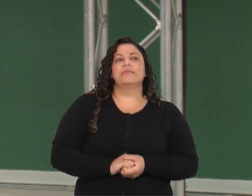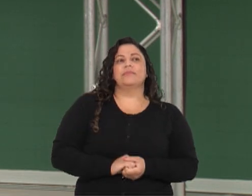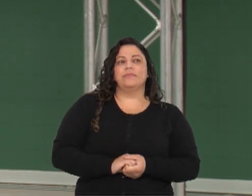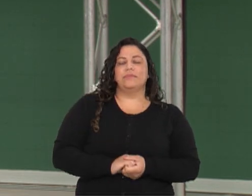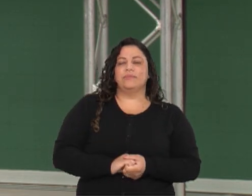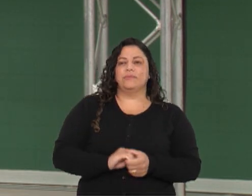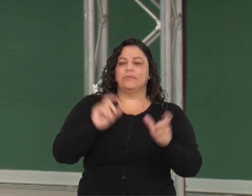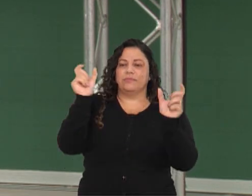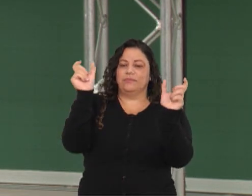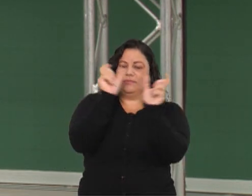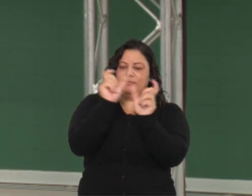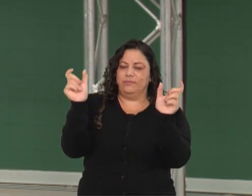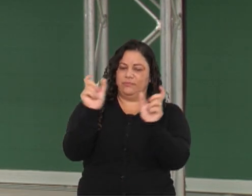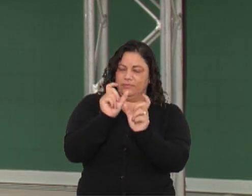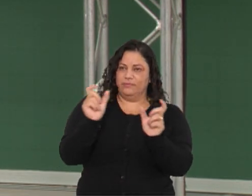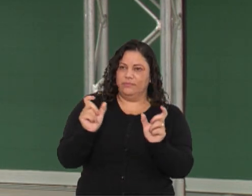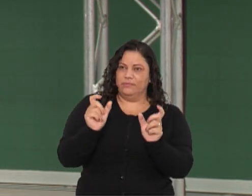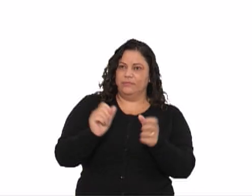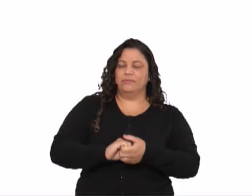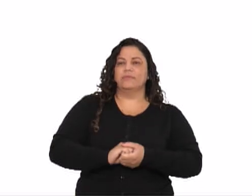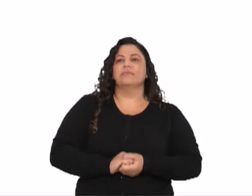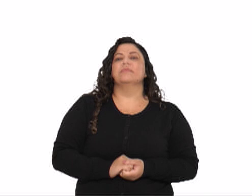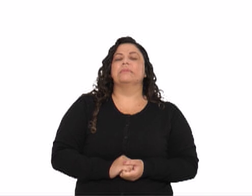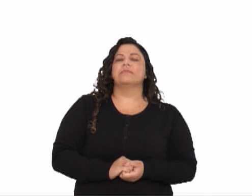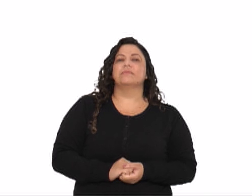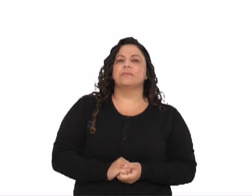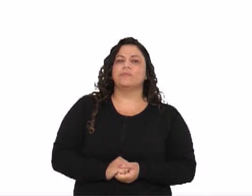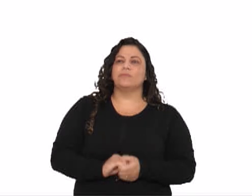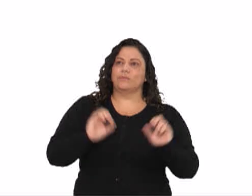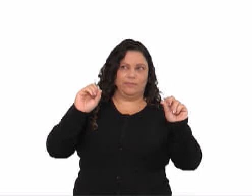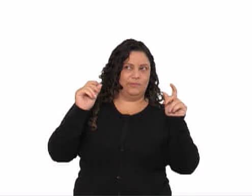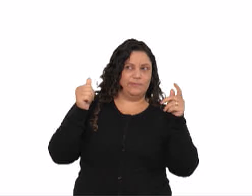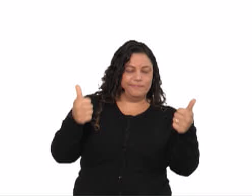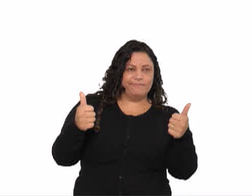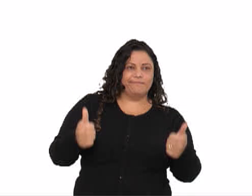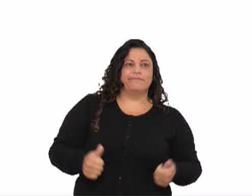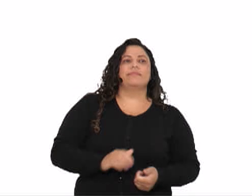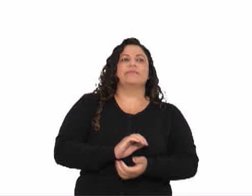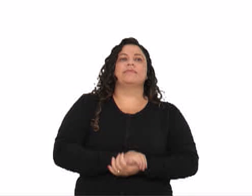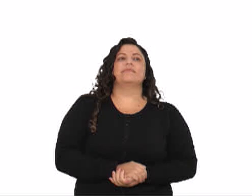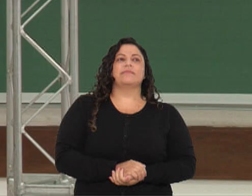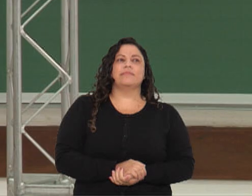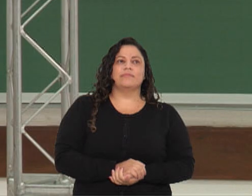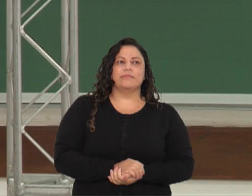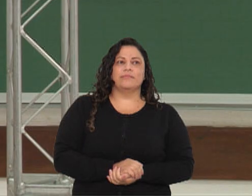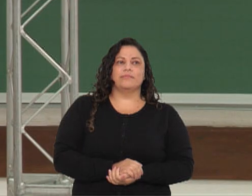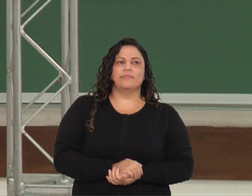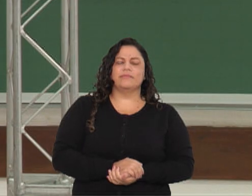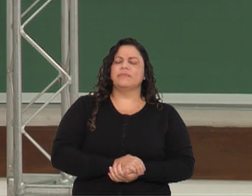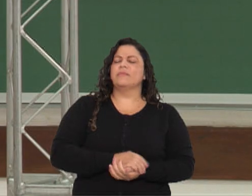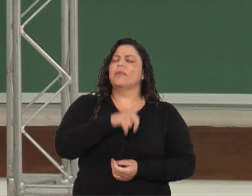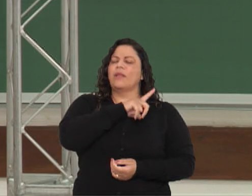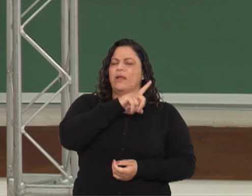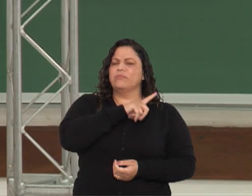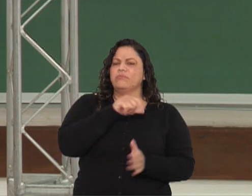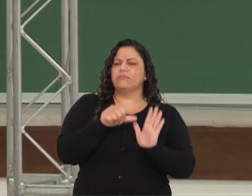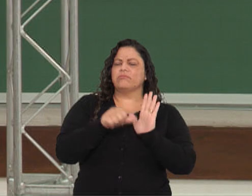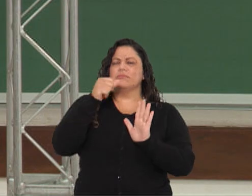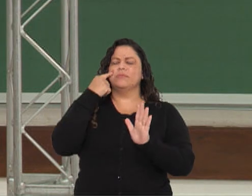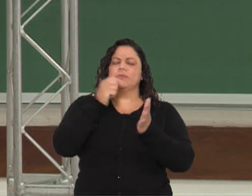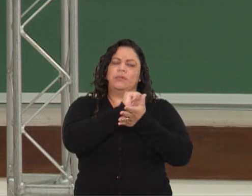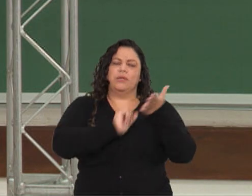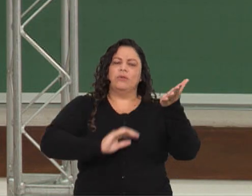ing ficou leaving. Então, I am leaving tomorrow at 5, ok? Agora a gente tem o nosso primeiro exercise aqui.